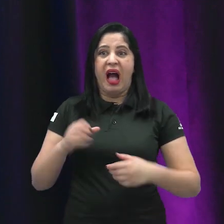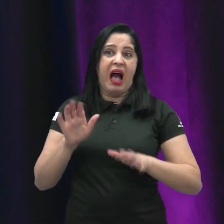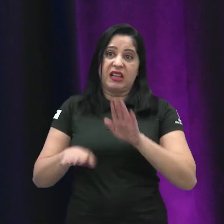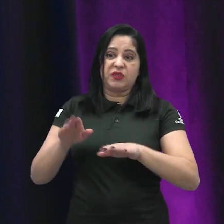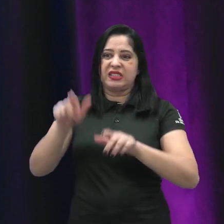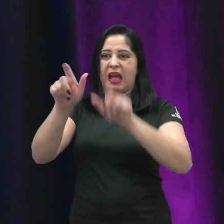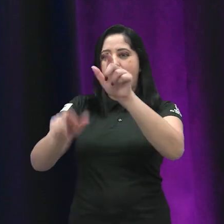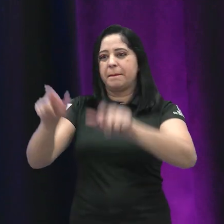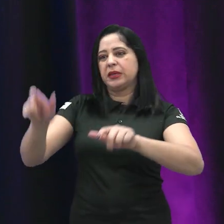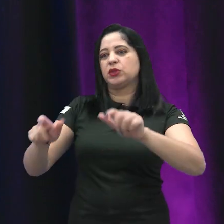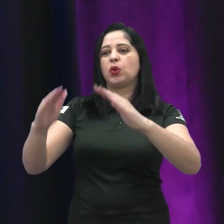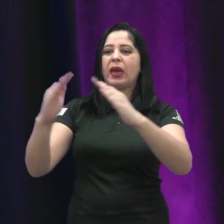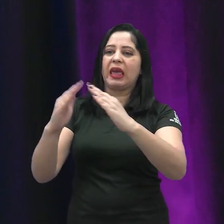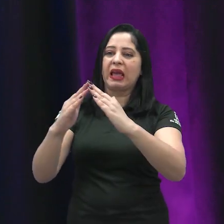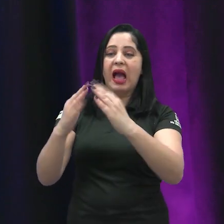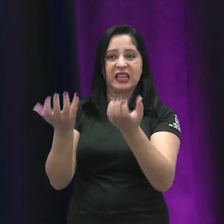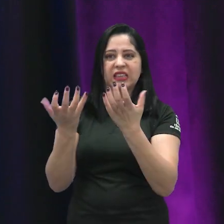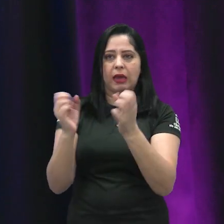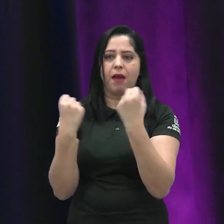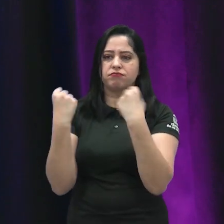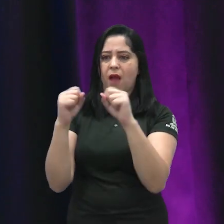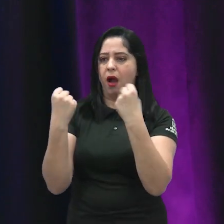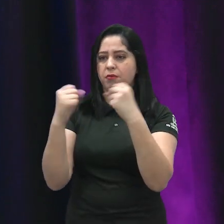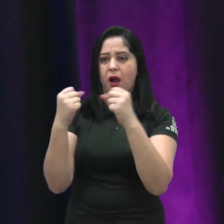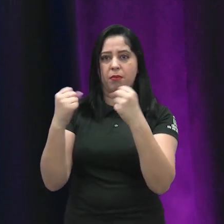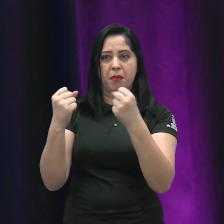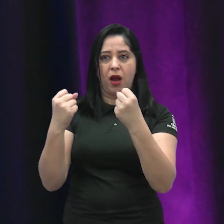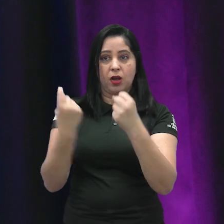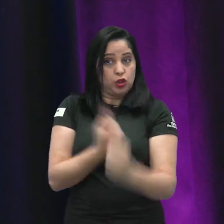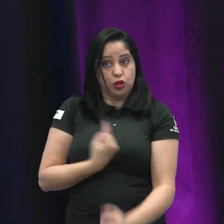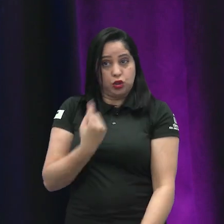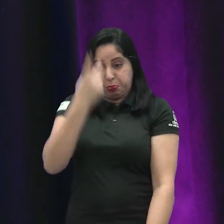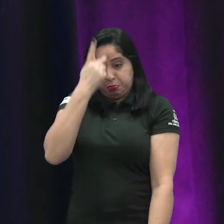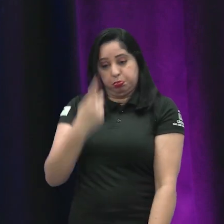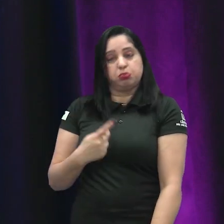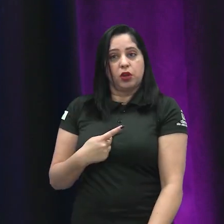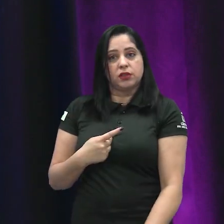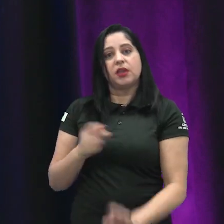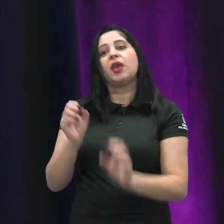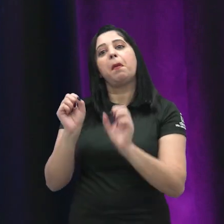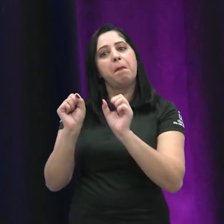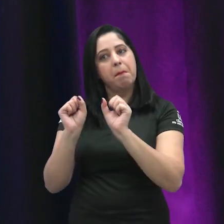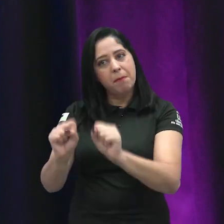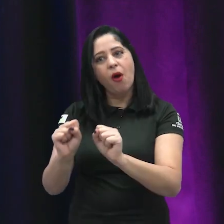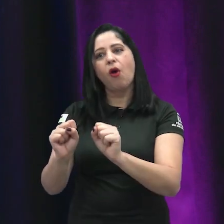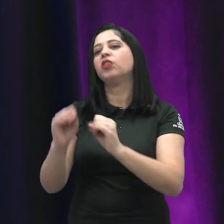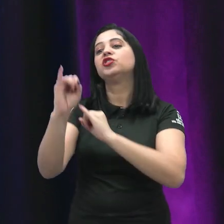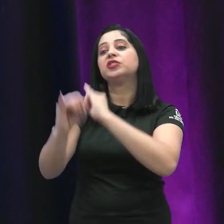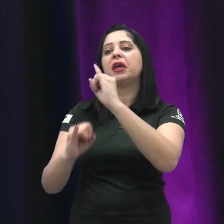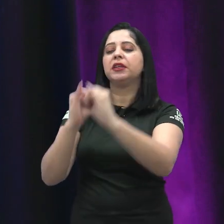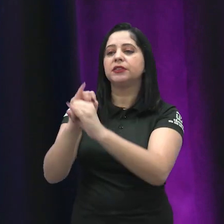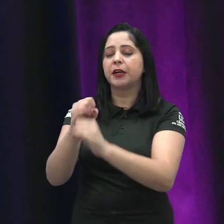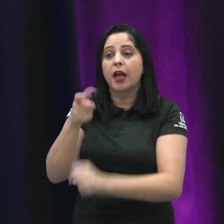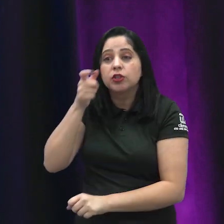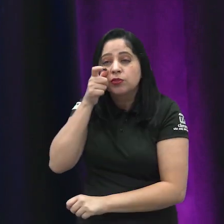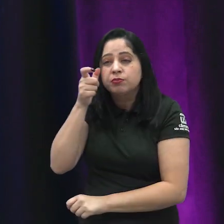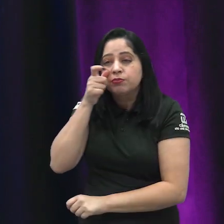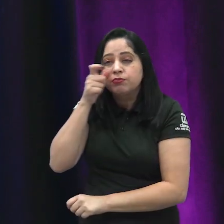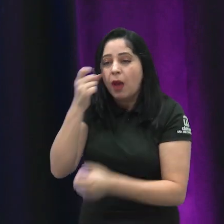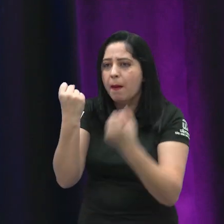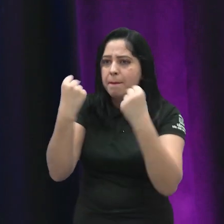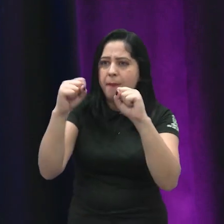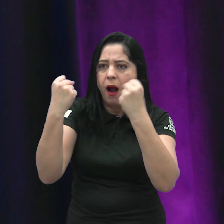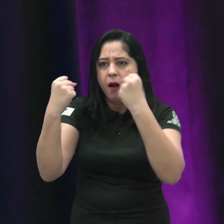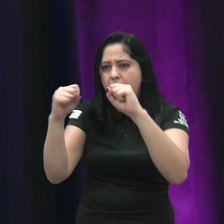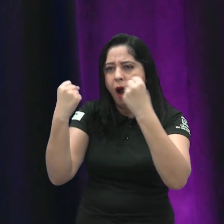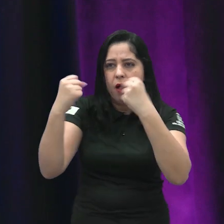esporte, mas para uma pessoa que está em casa, que quer fazer uma atividade física, que tem lá uns treinamentos que a gente vai falar depois no nosso desafio, o